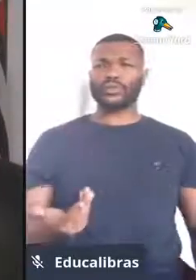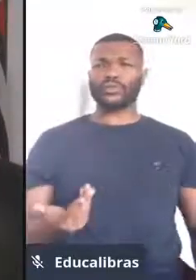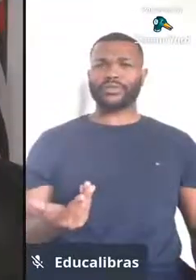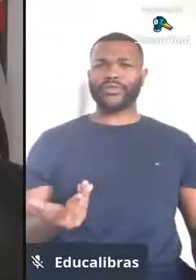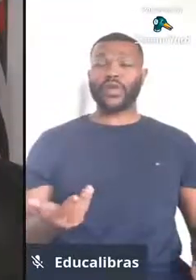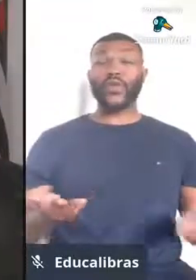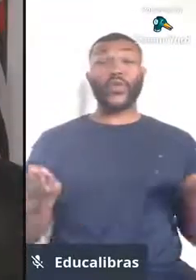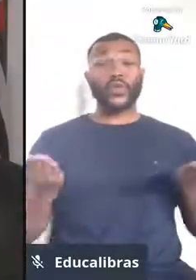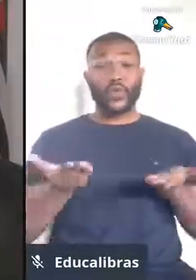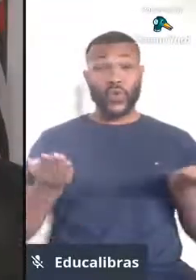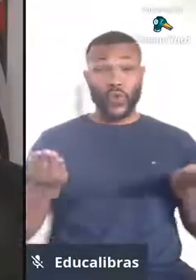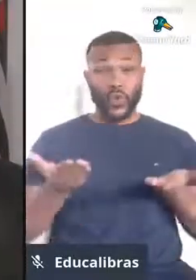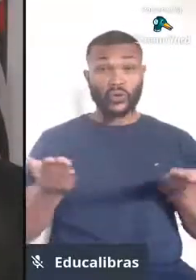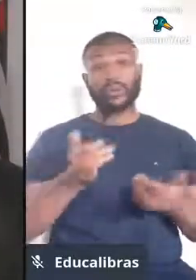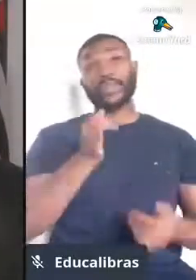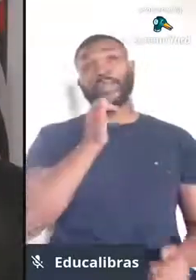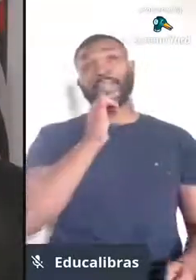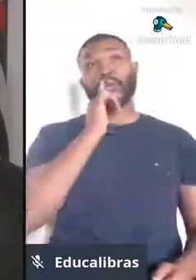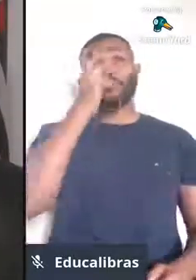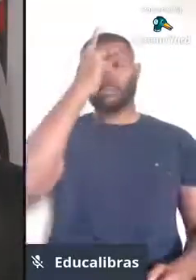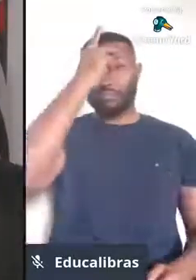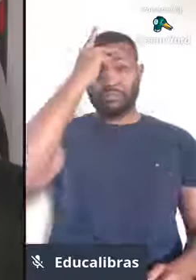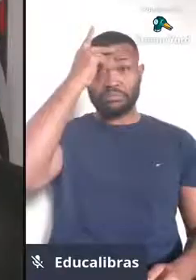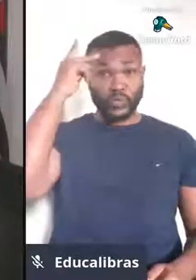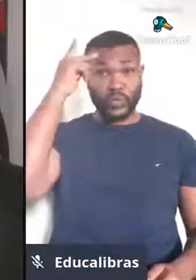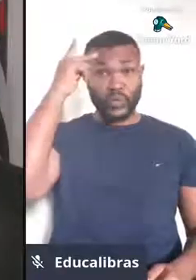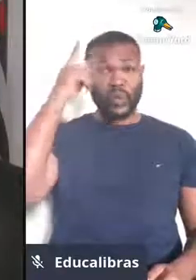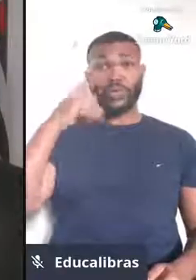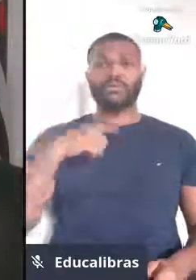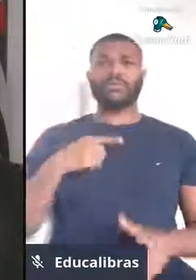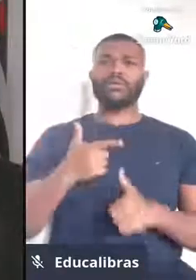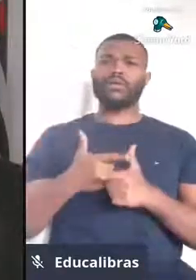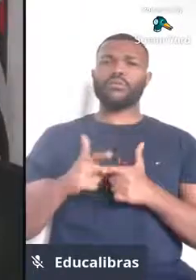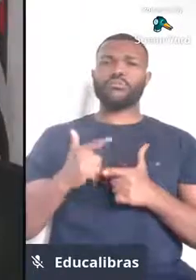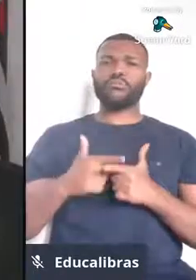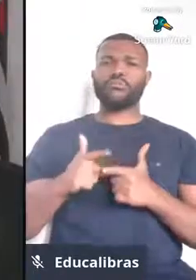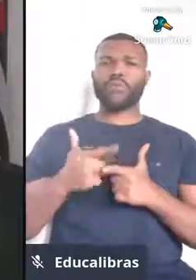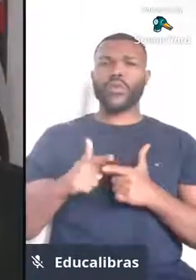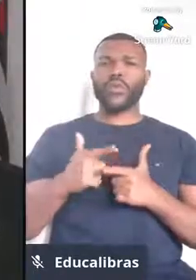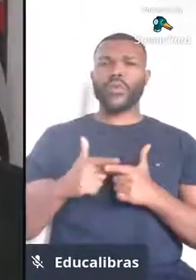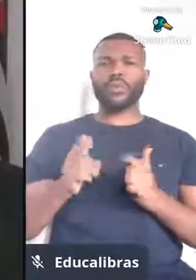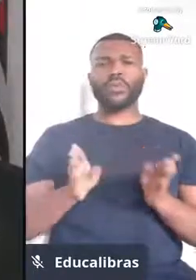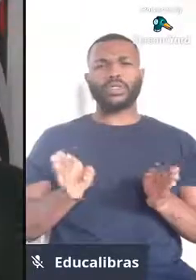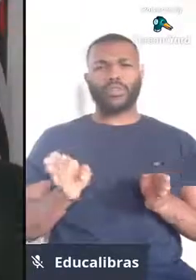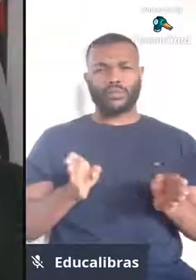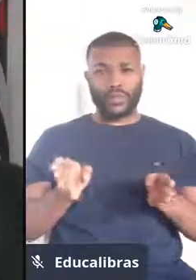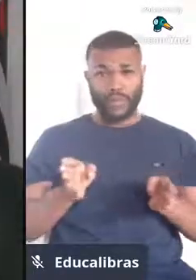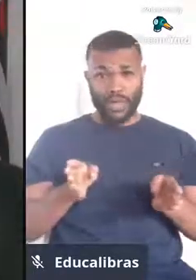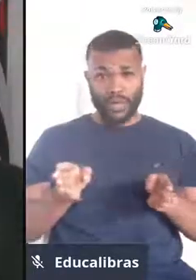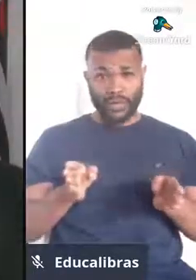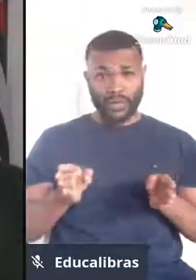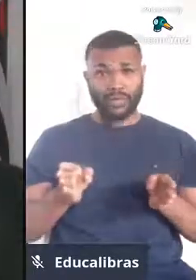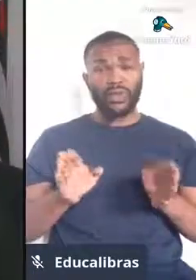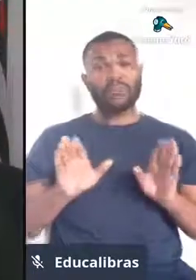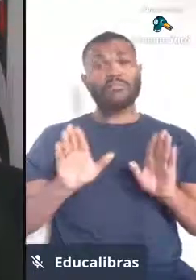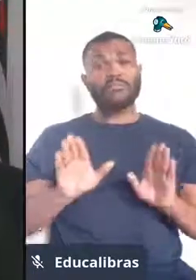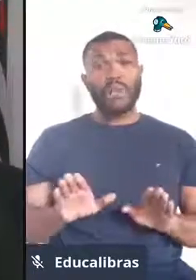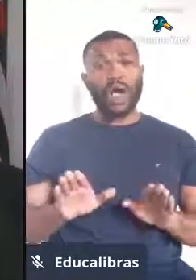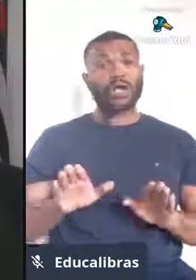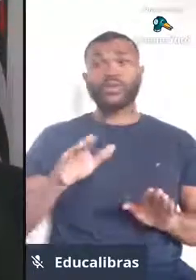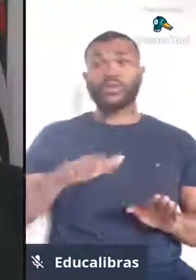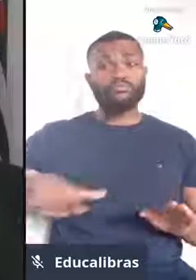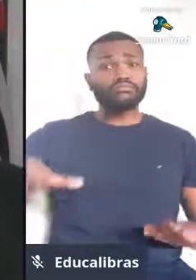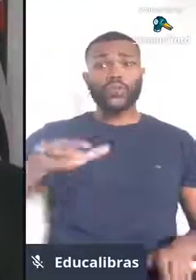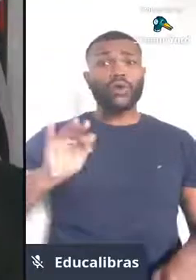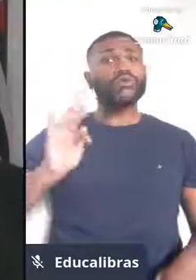você tem pessoas que têm um problema de acessibilidade, mas todas terão no futuro. Então,